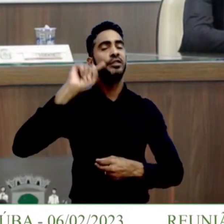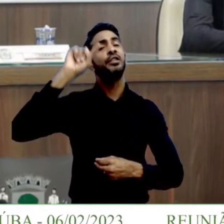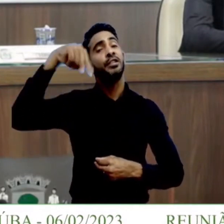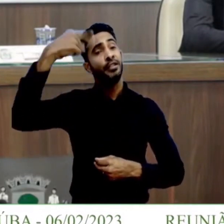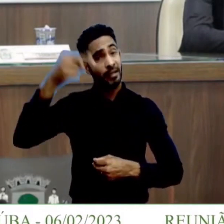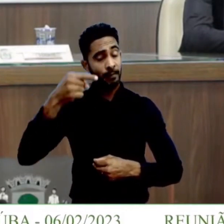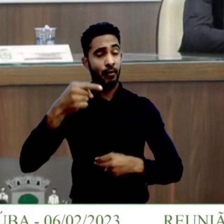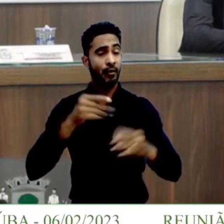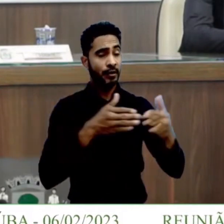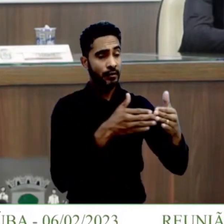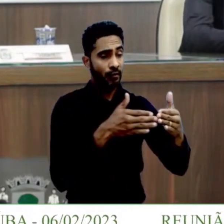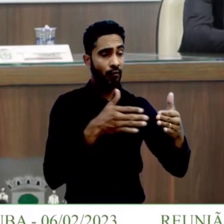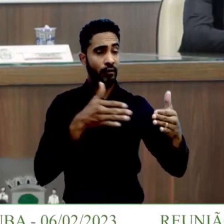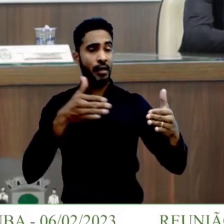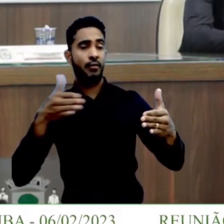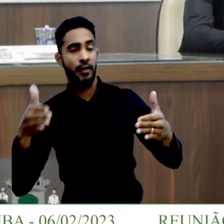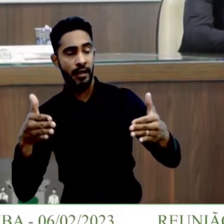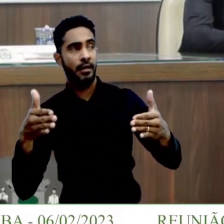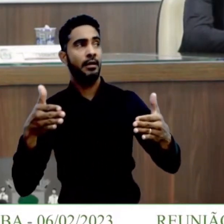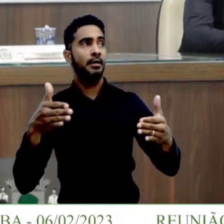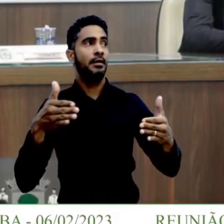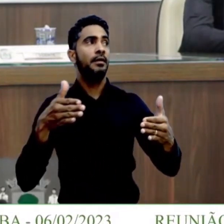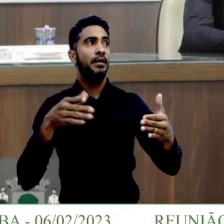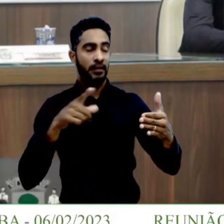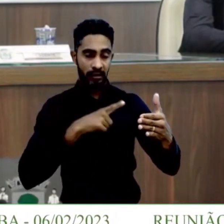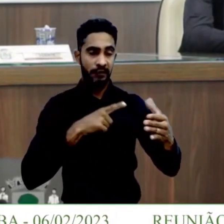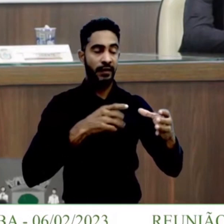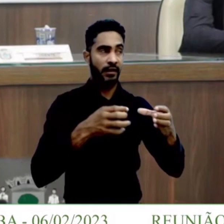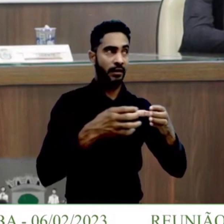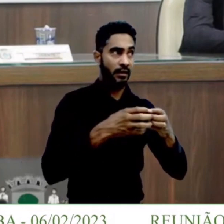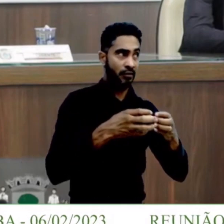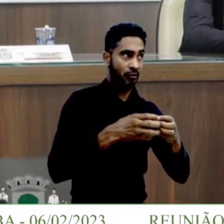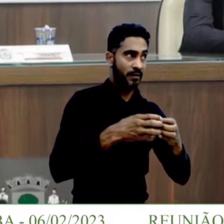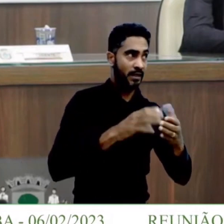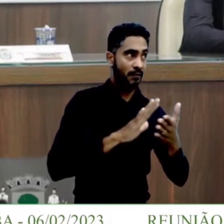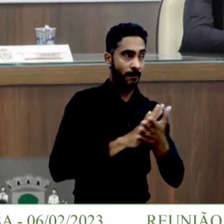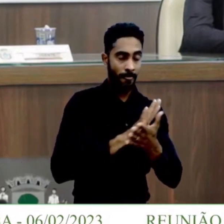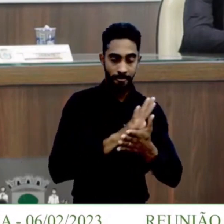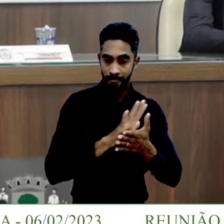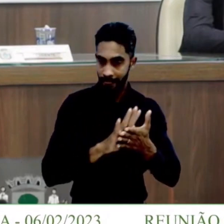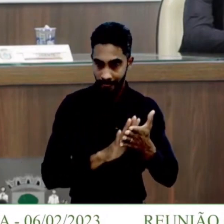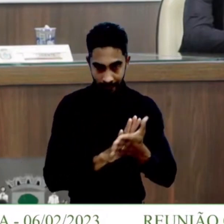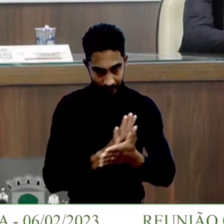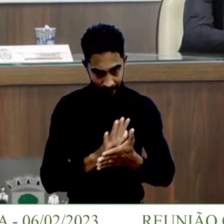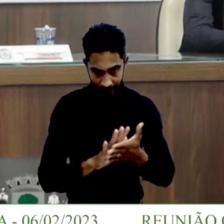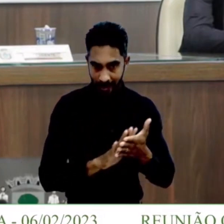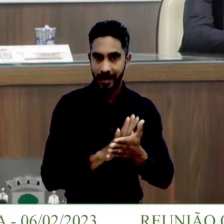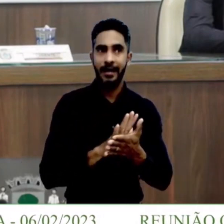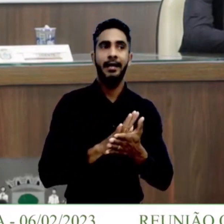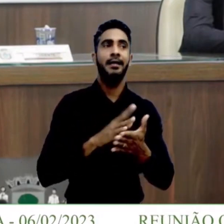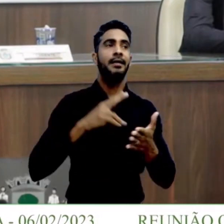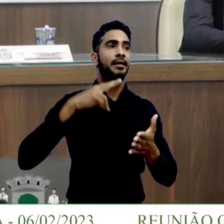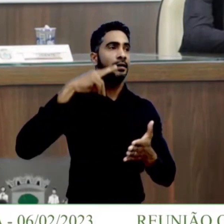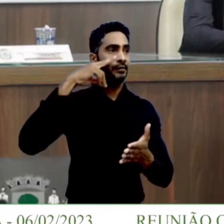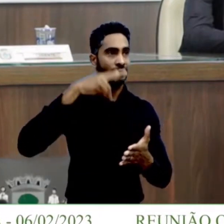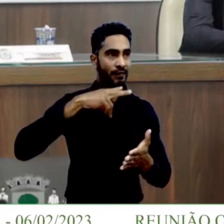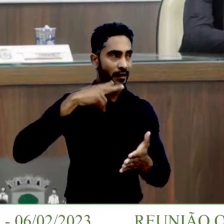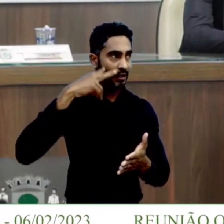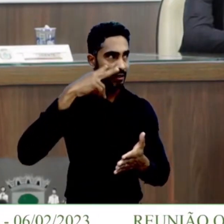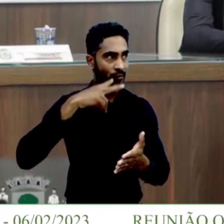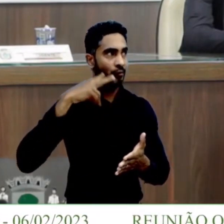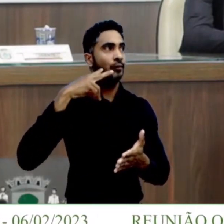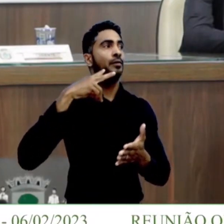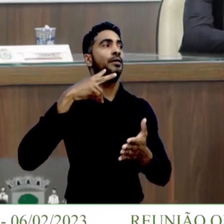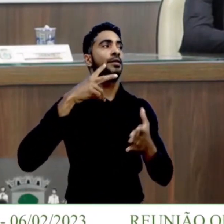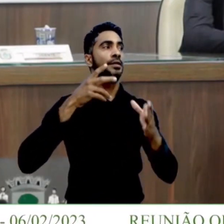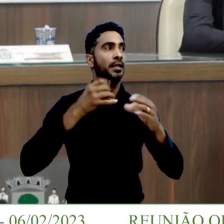decorrer do processo, enquanto estiver nas comissões, nada impede que os vereadores,